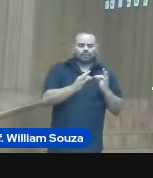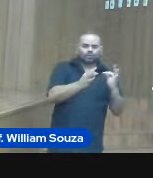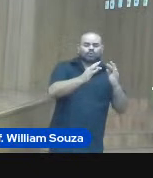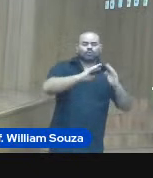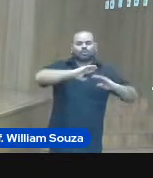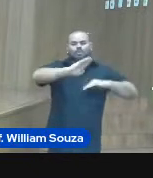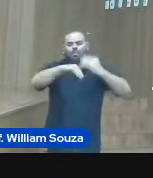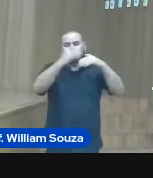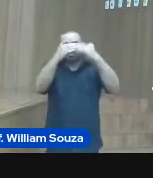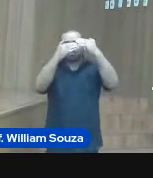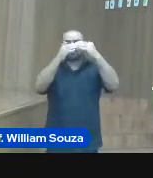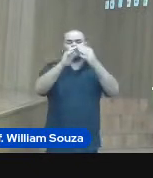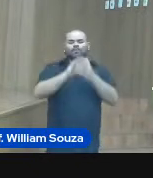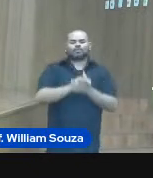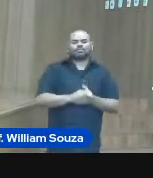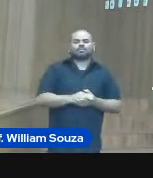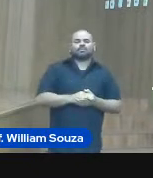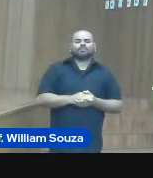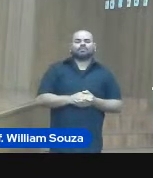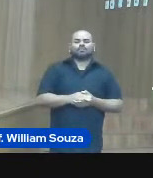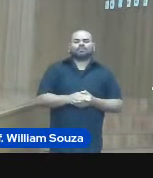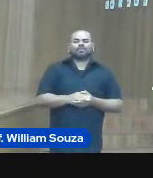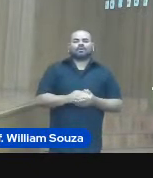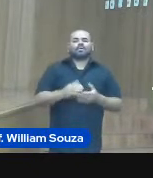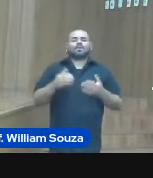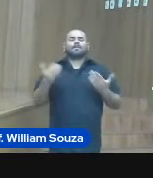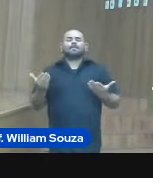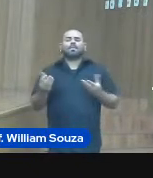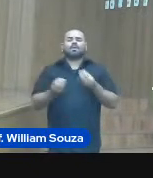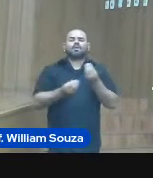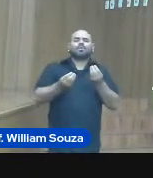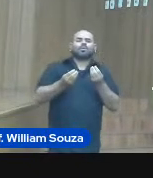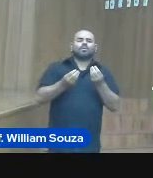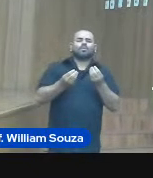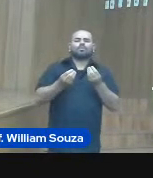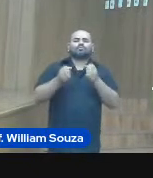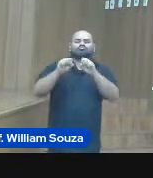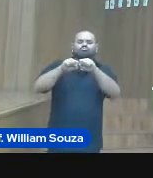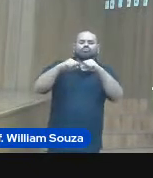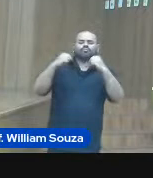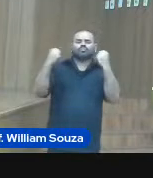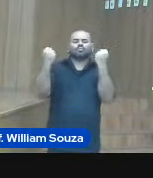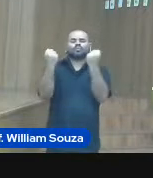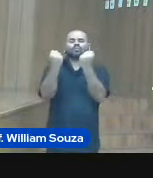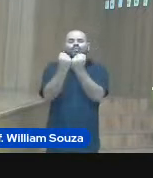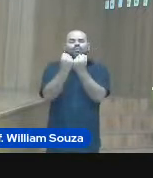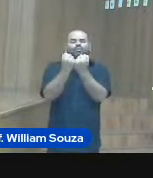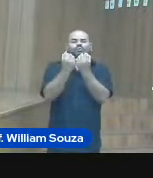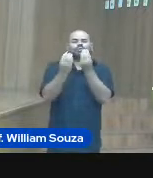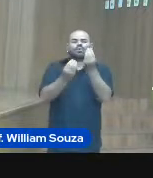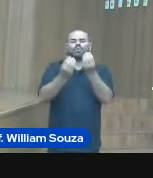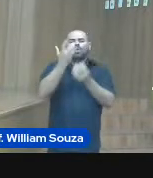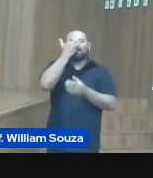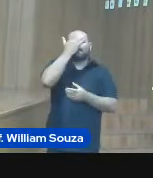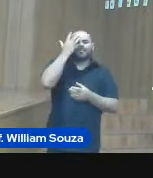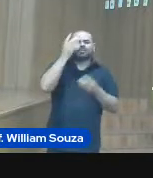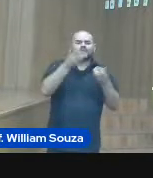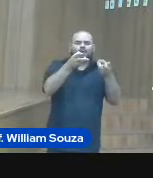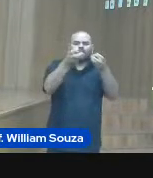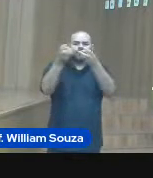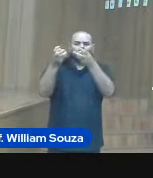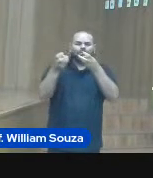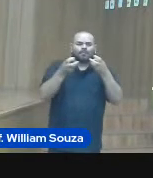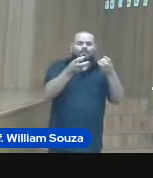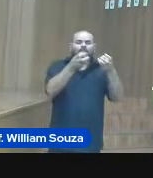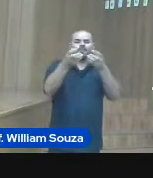etc. Mas e o imaginário social? Como que as pessoas viam nesse período, final